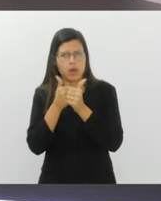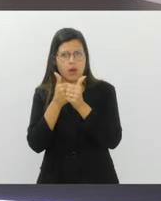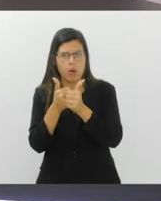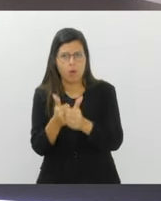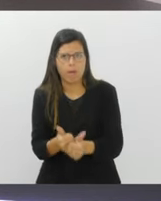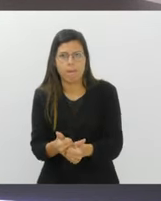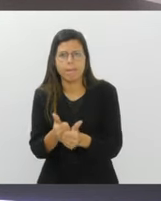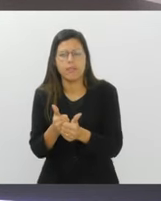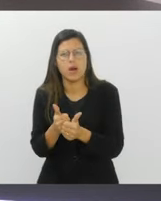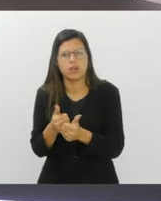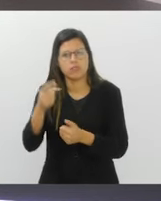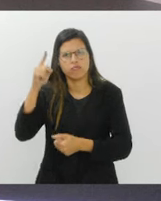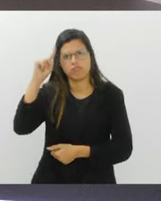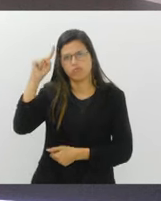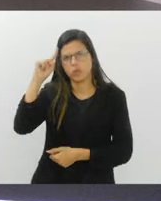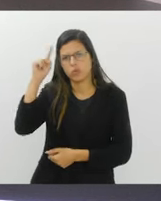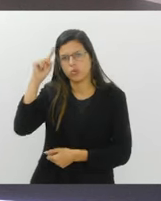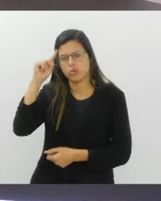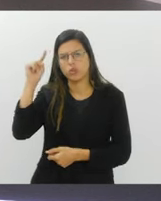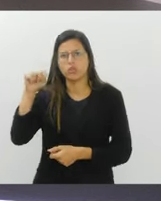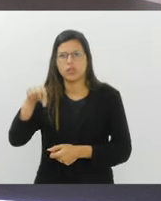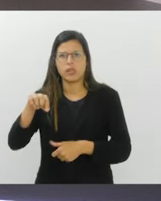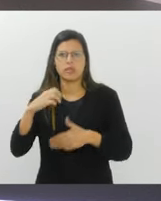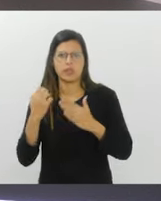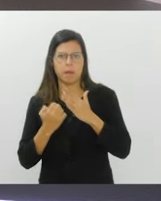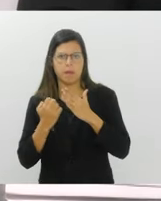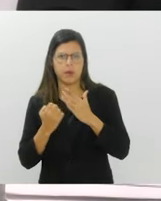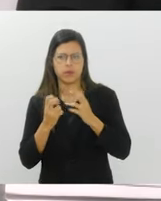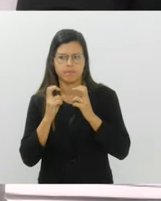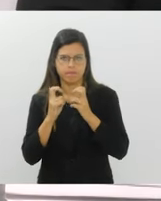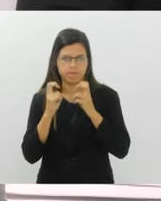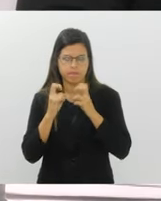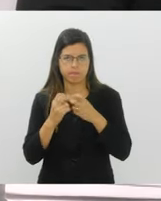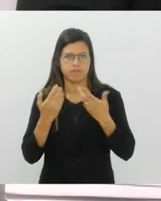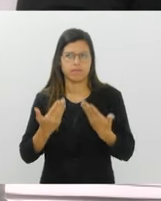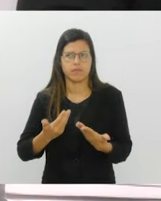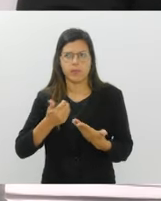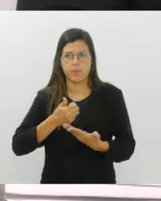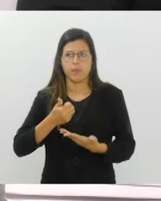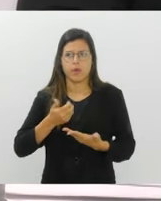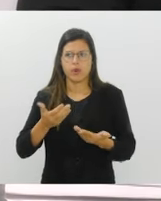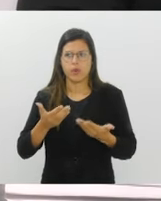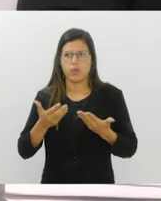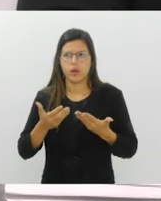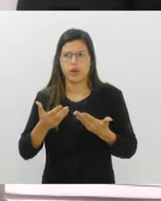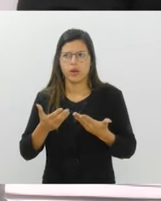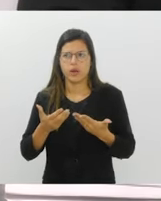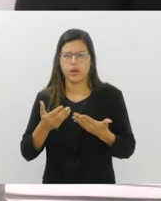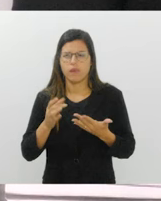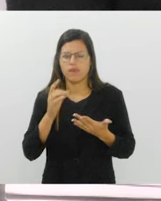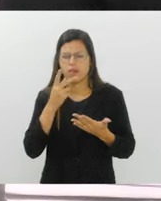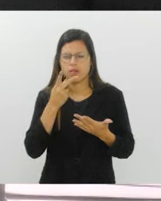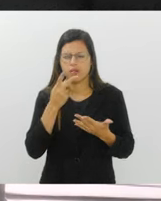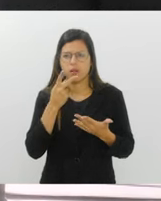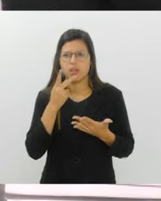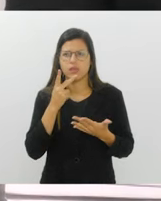o dia a dia desses serviços concedidos. Então, primeiro, eu queria uma observação sobre